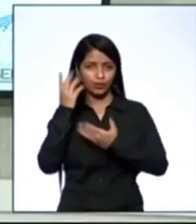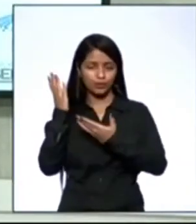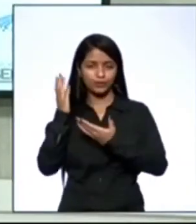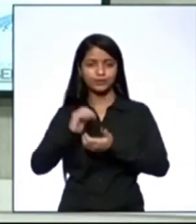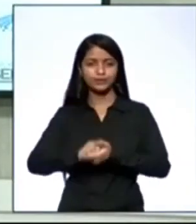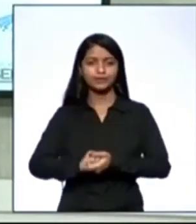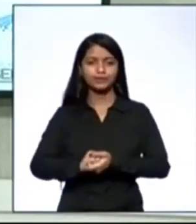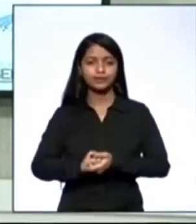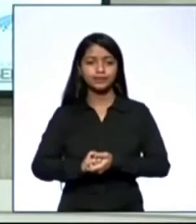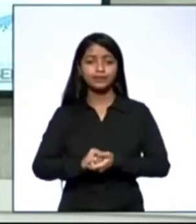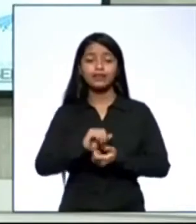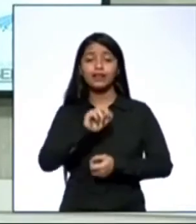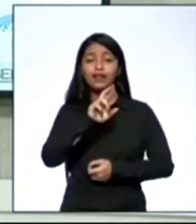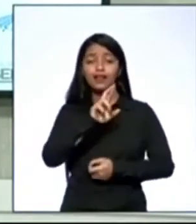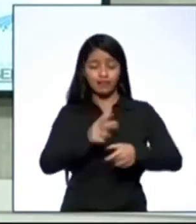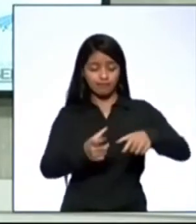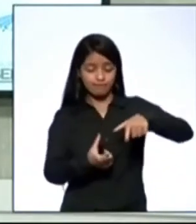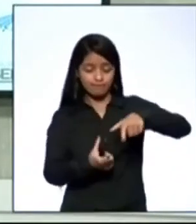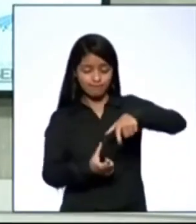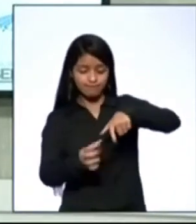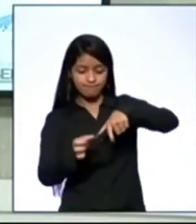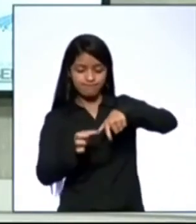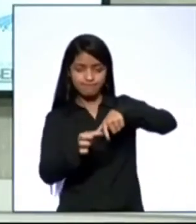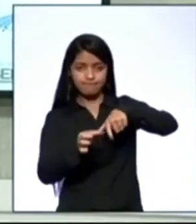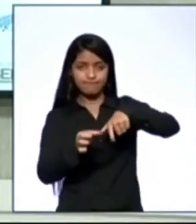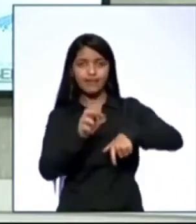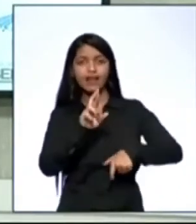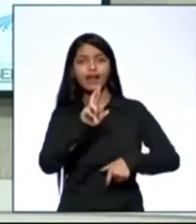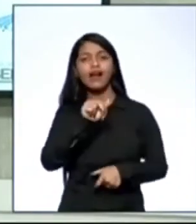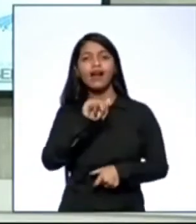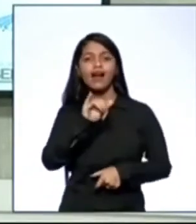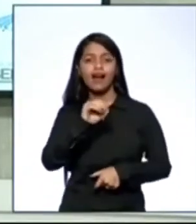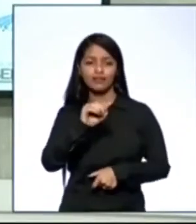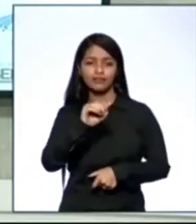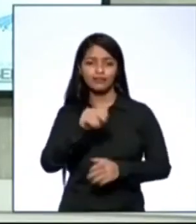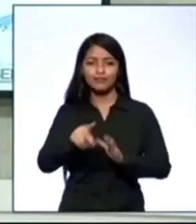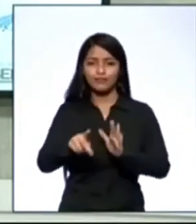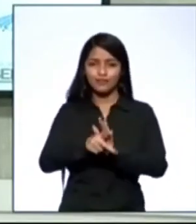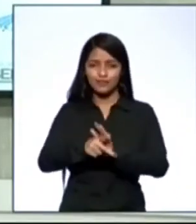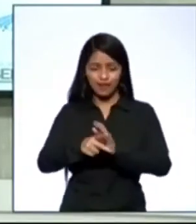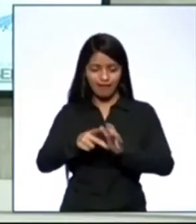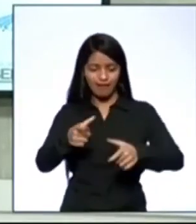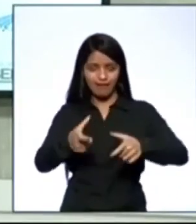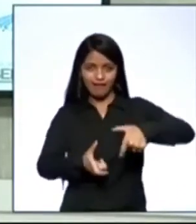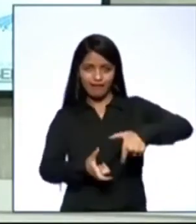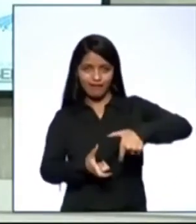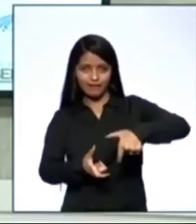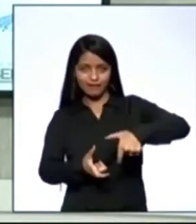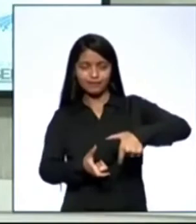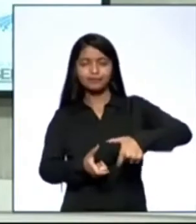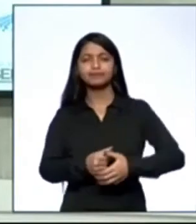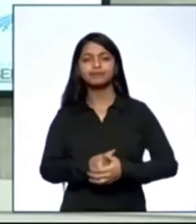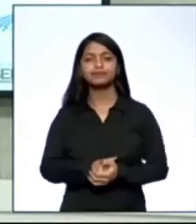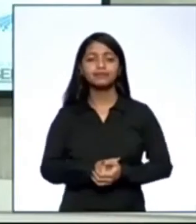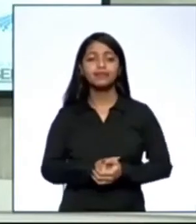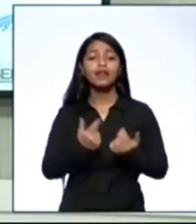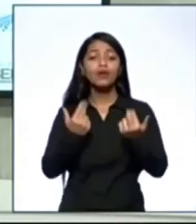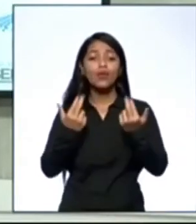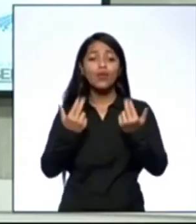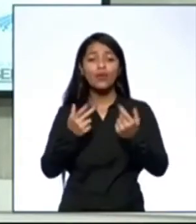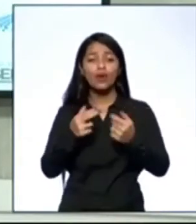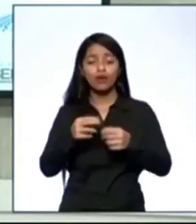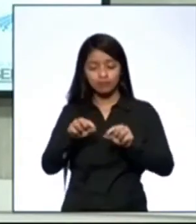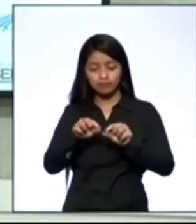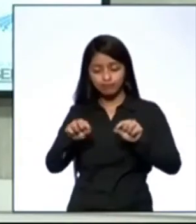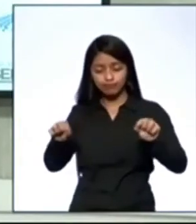produto do raio da B é a catraca, pela sua frequência, é igual ao raio de